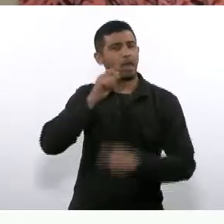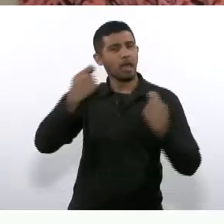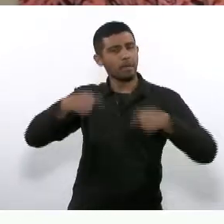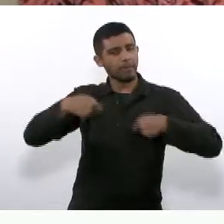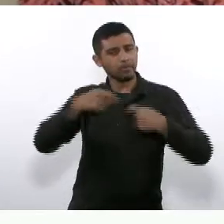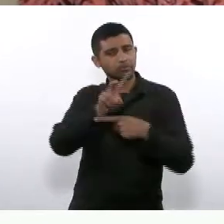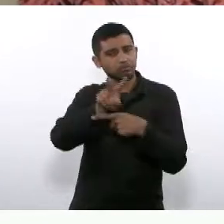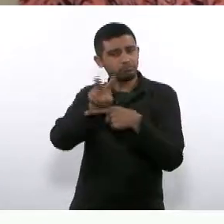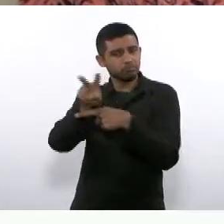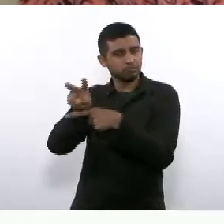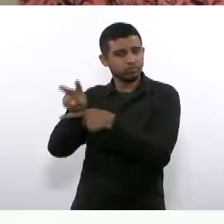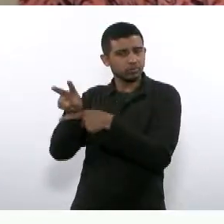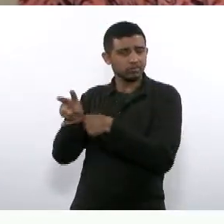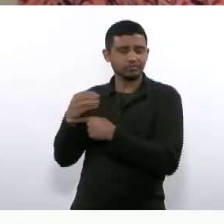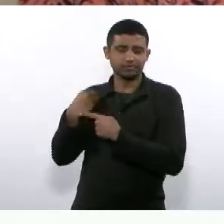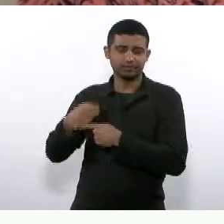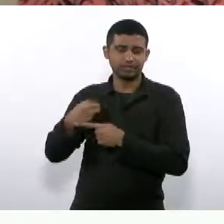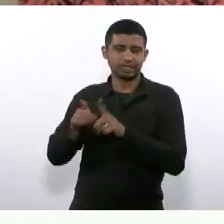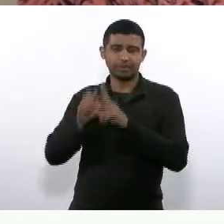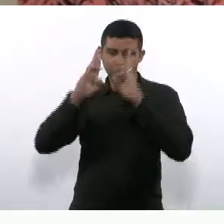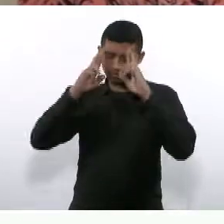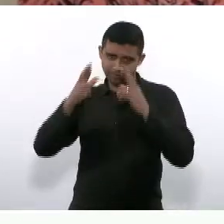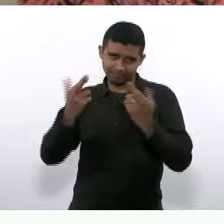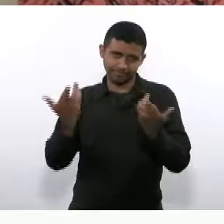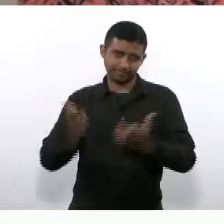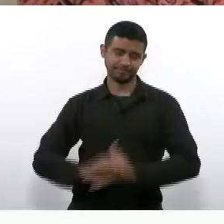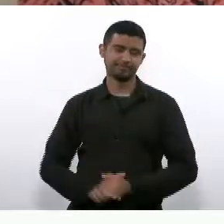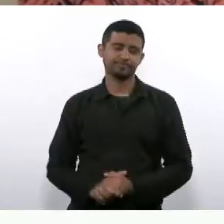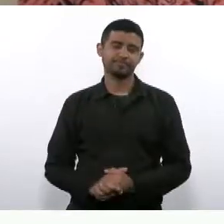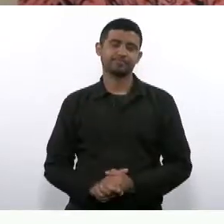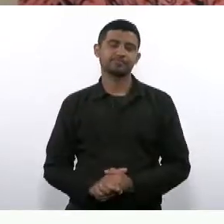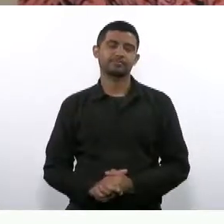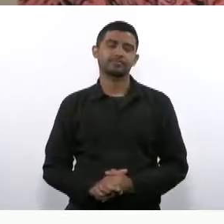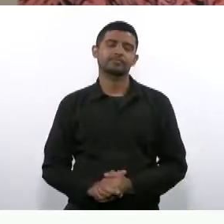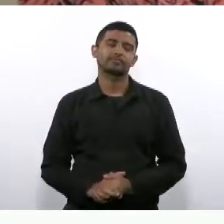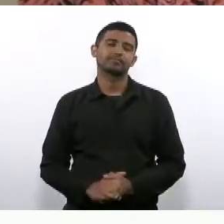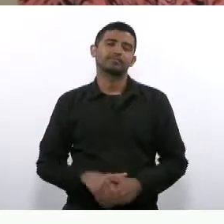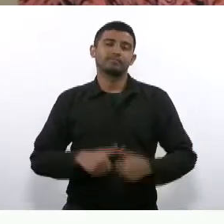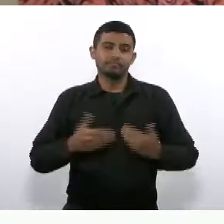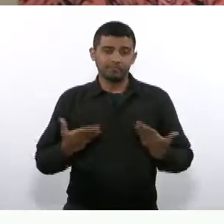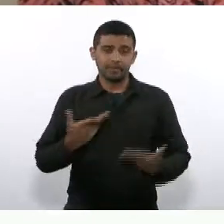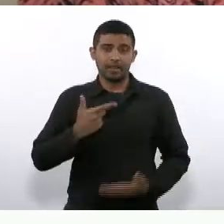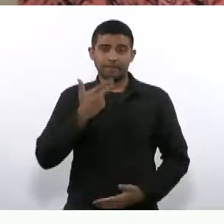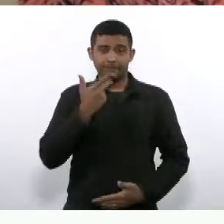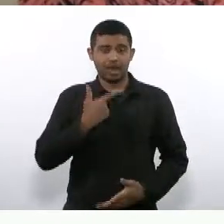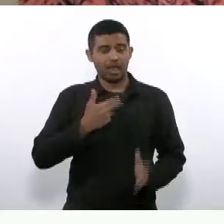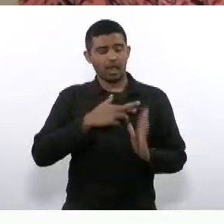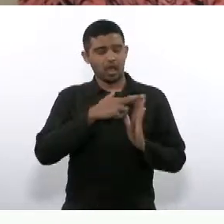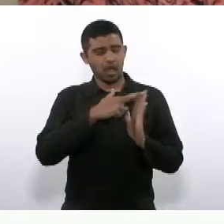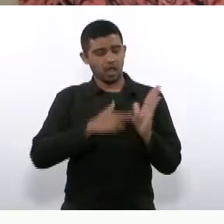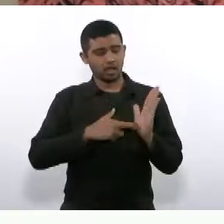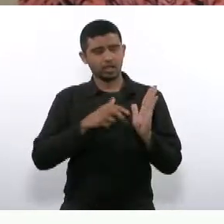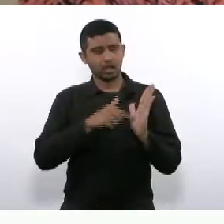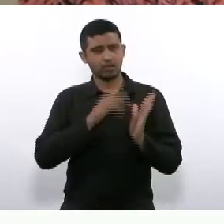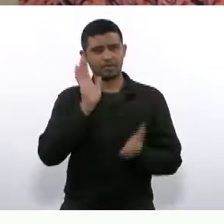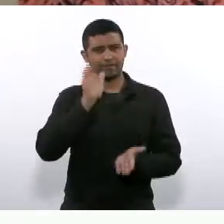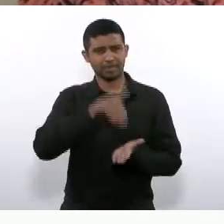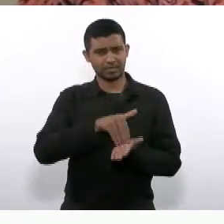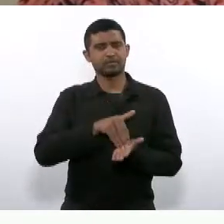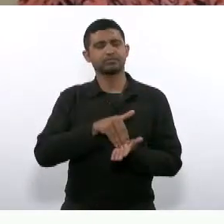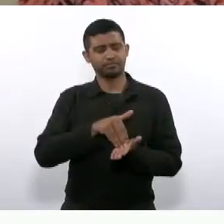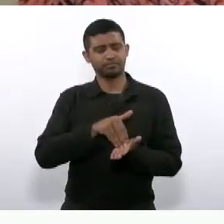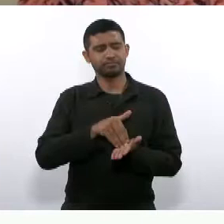suas vidas respeitadas. Enfim, falar o quanto que esse relatório final